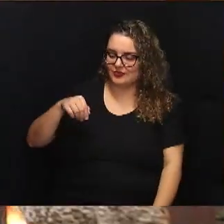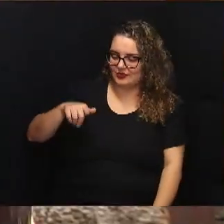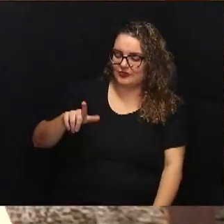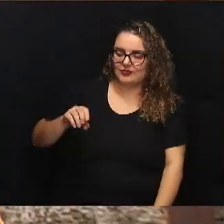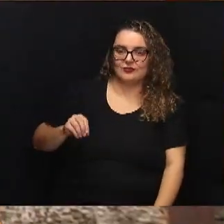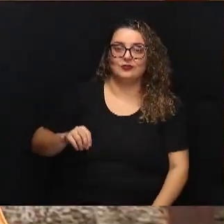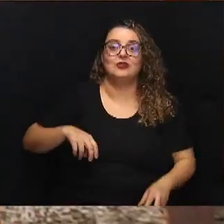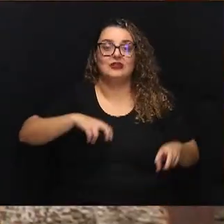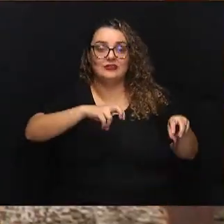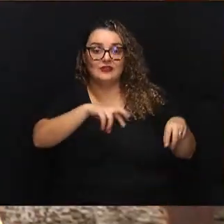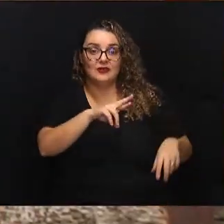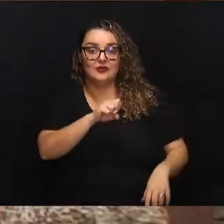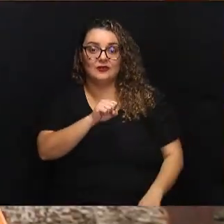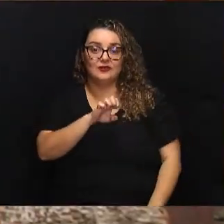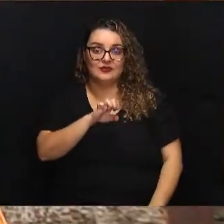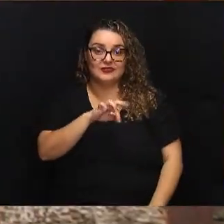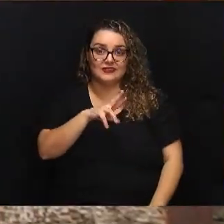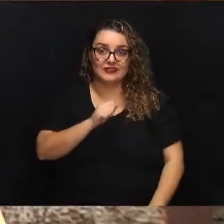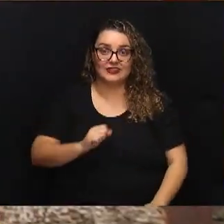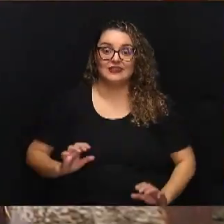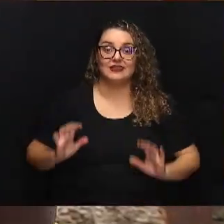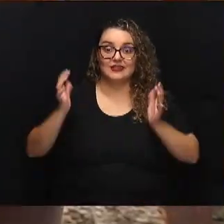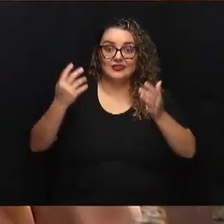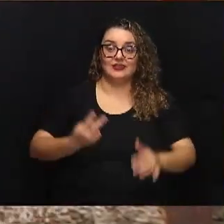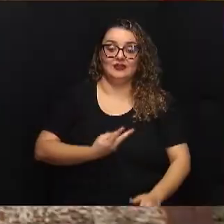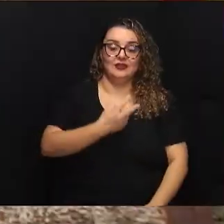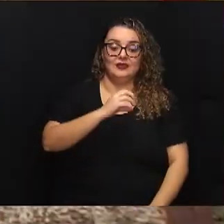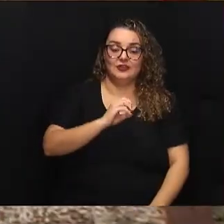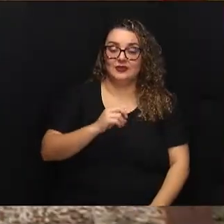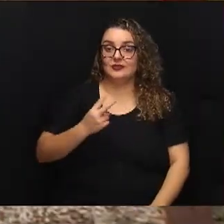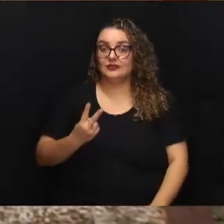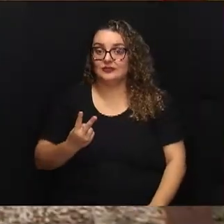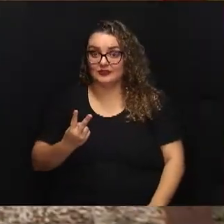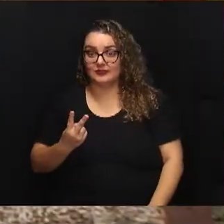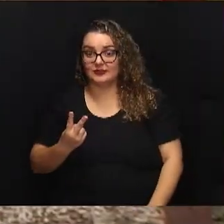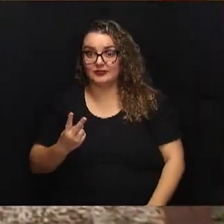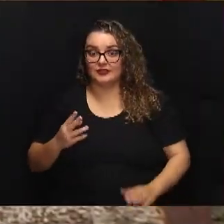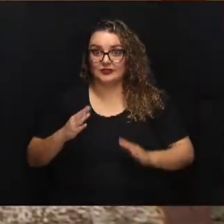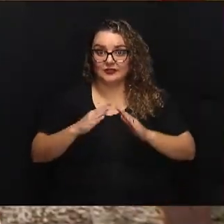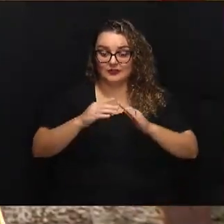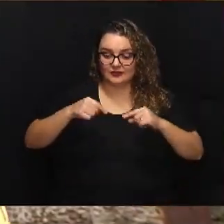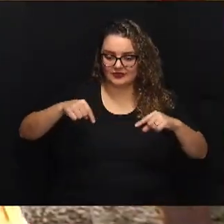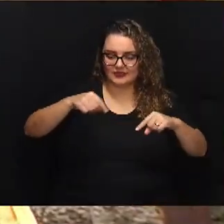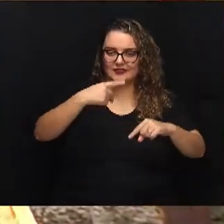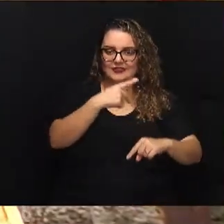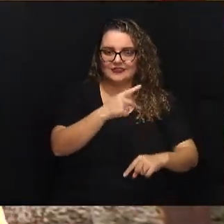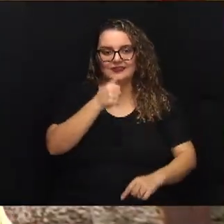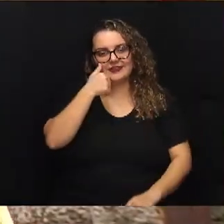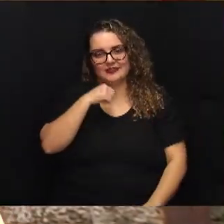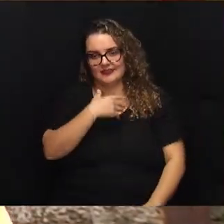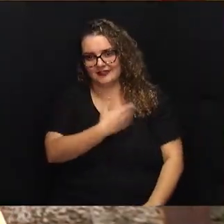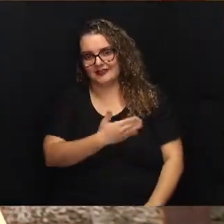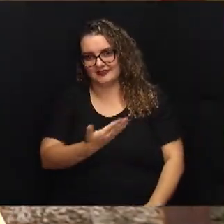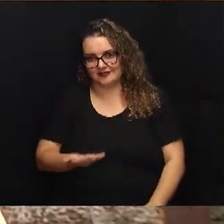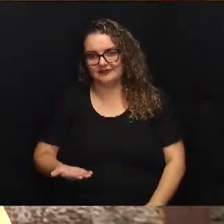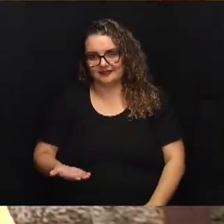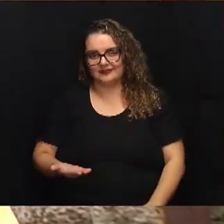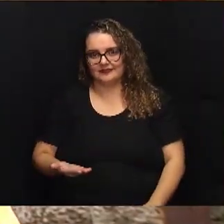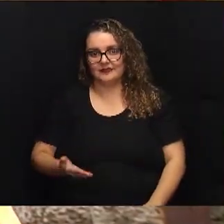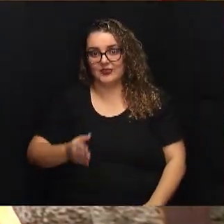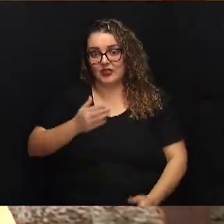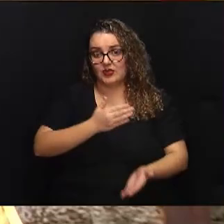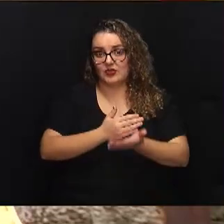é lembrar da primeira festa no ano de 2002 no quintal da casa dela. E que desde o início tinha como